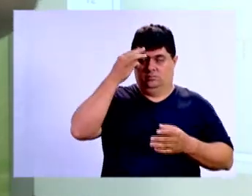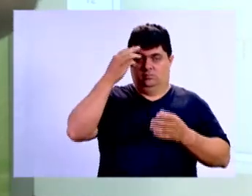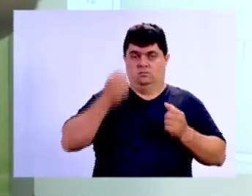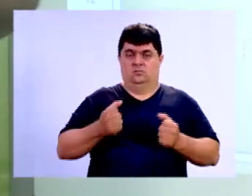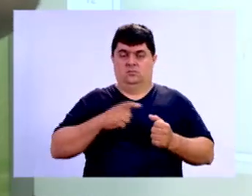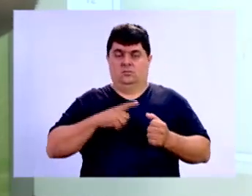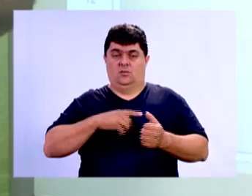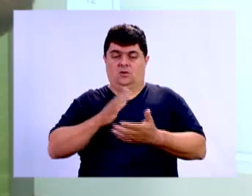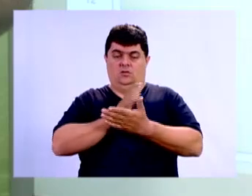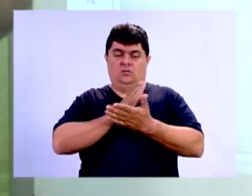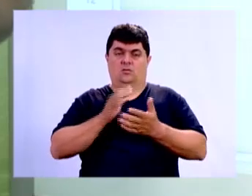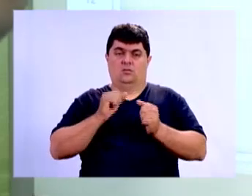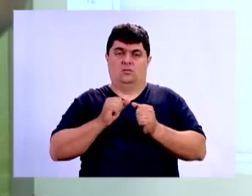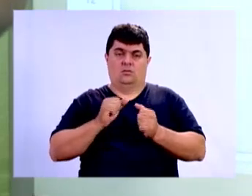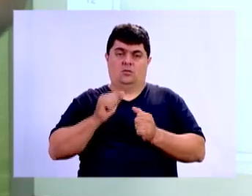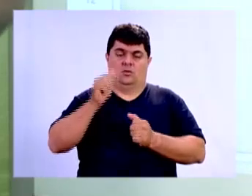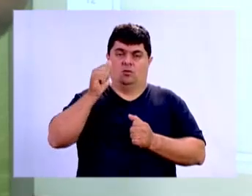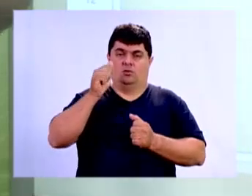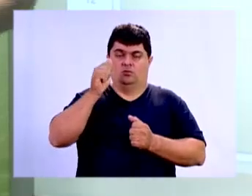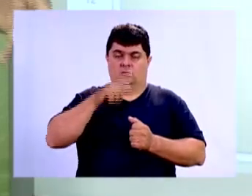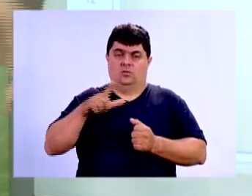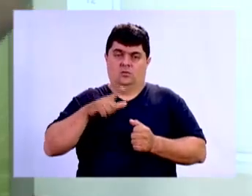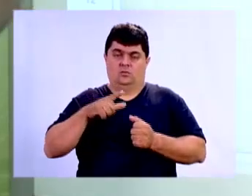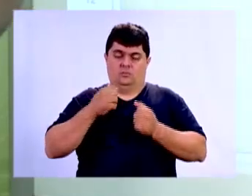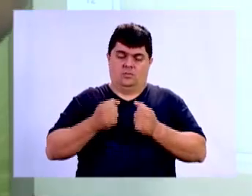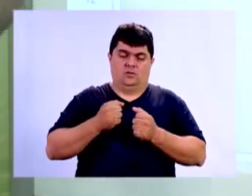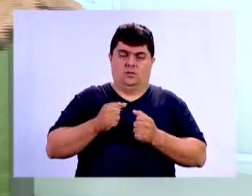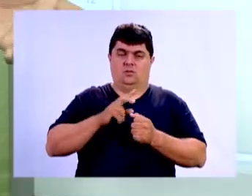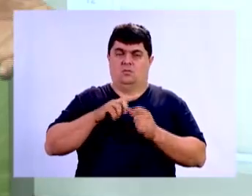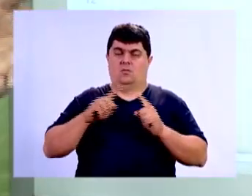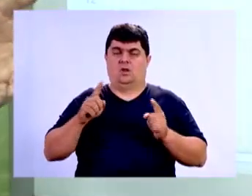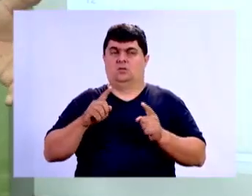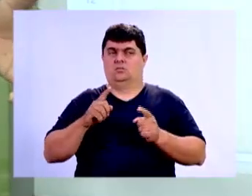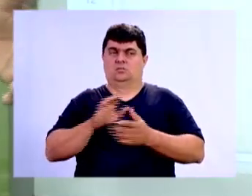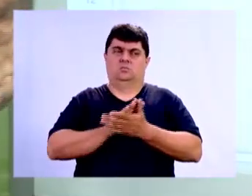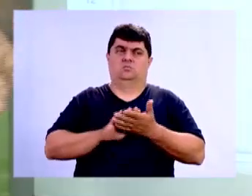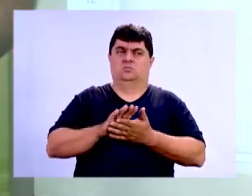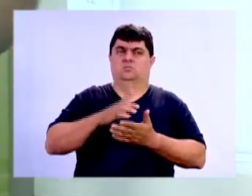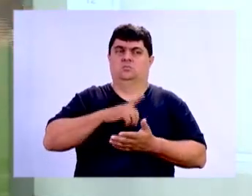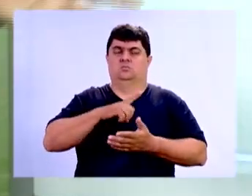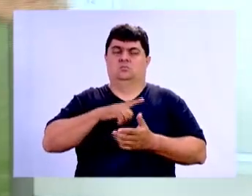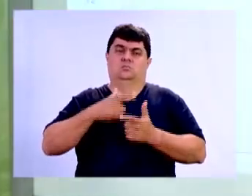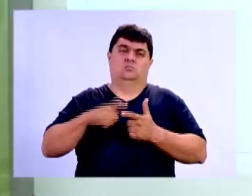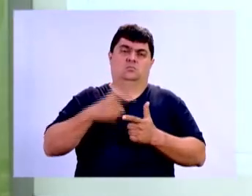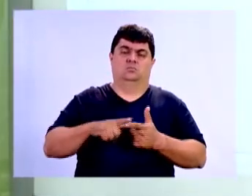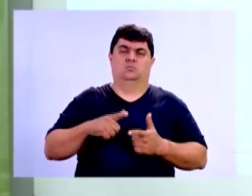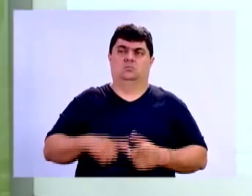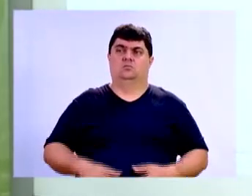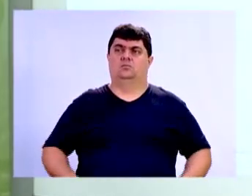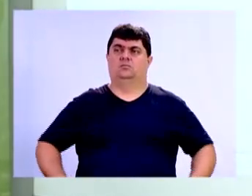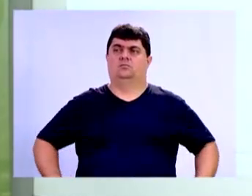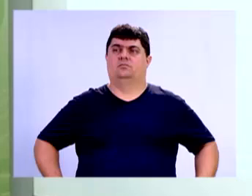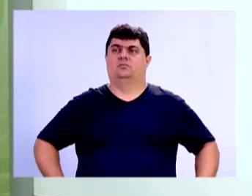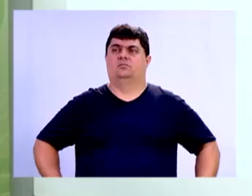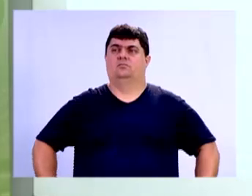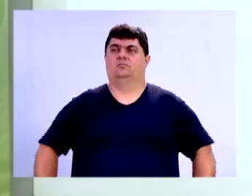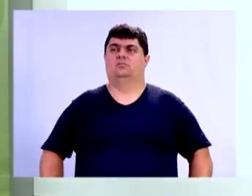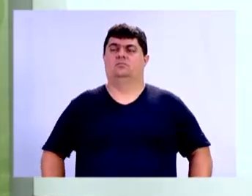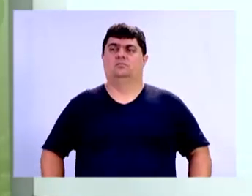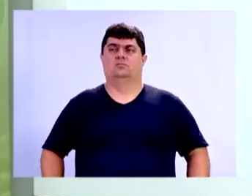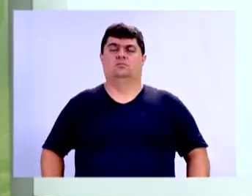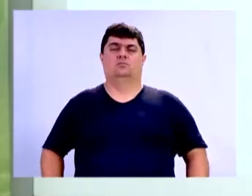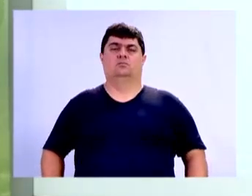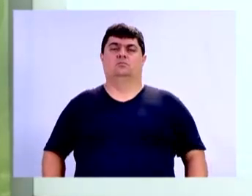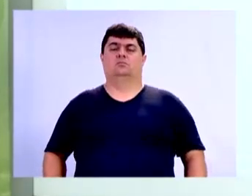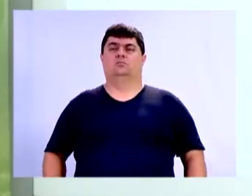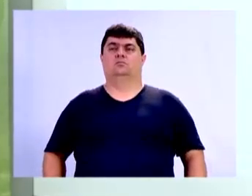controles internos que podem deixar o seu algoritmo um pouquinho mais lento. Mas nada que pode ser caso e caso, né? Mas nada com uma